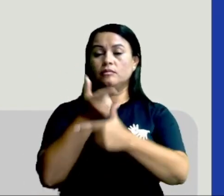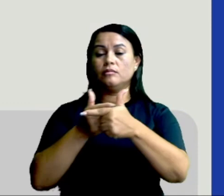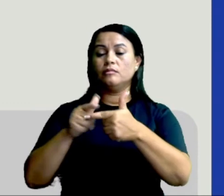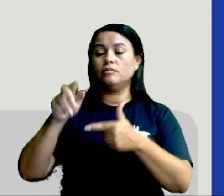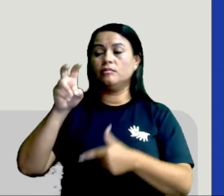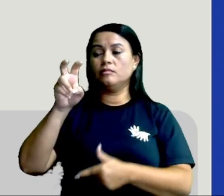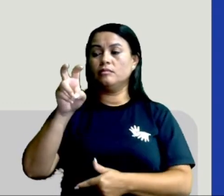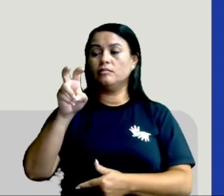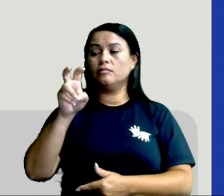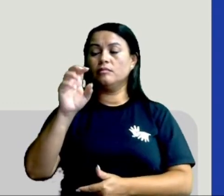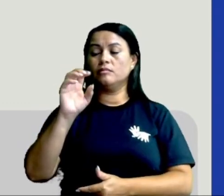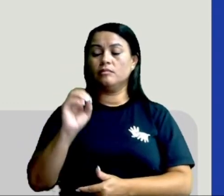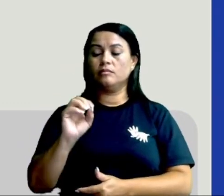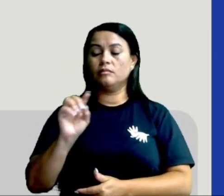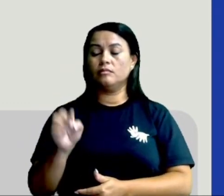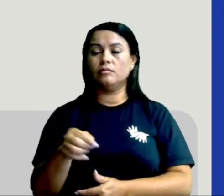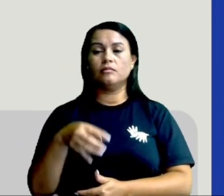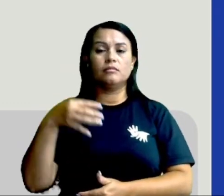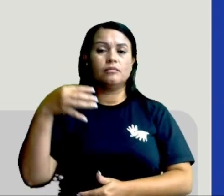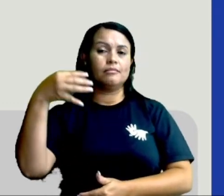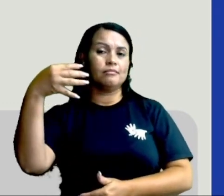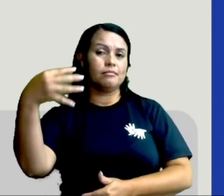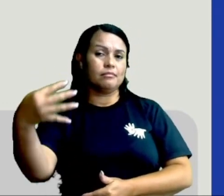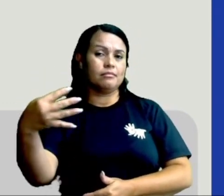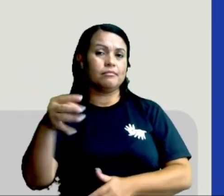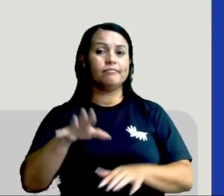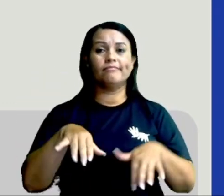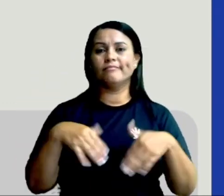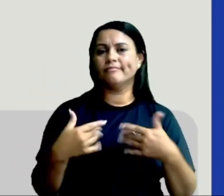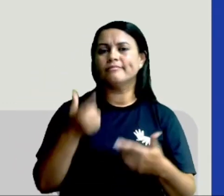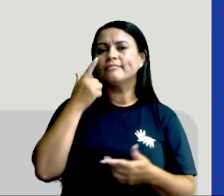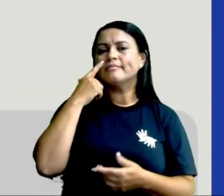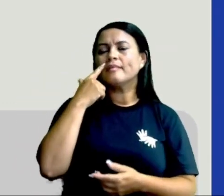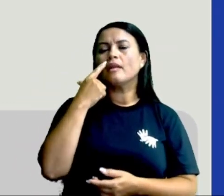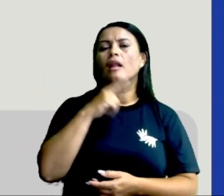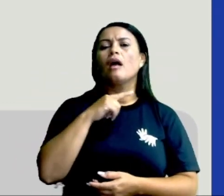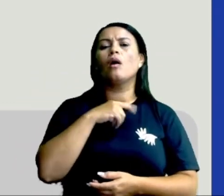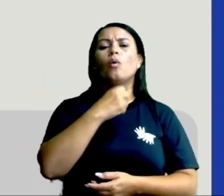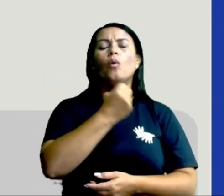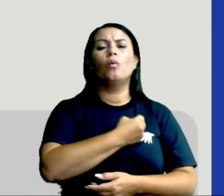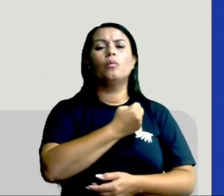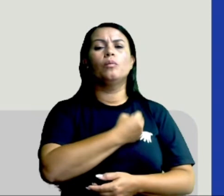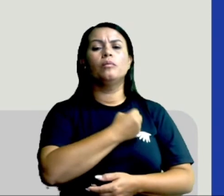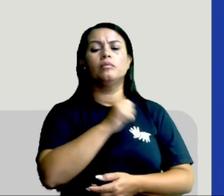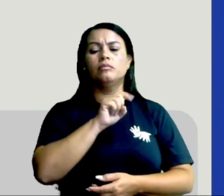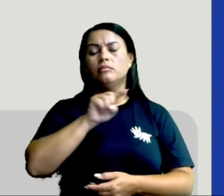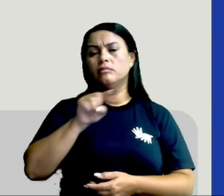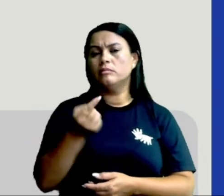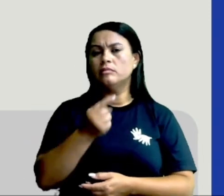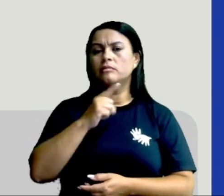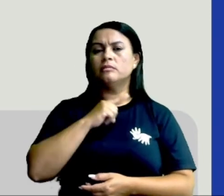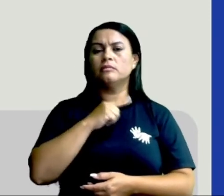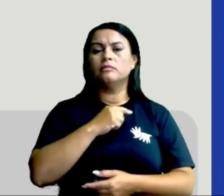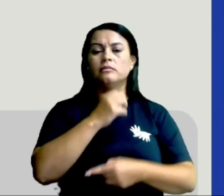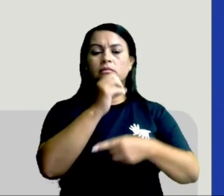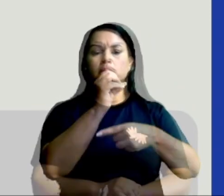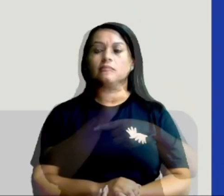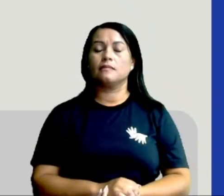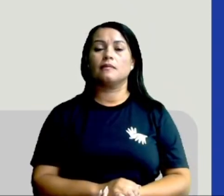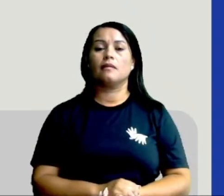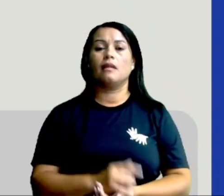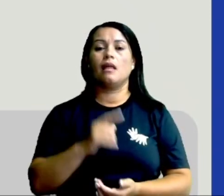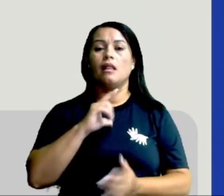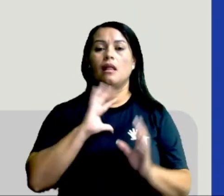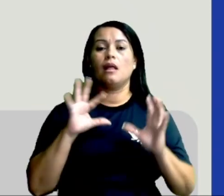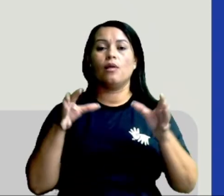dividido para 5, que vai dar 4. Então, o número decimal correspondente a essa fração é 0,4.